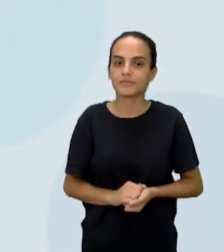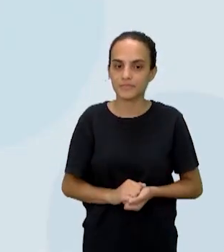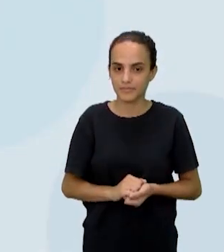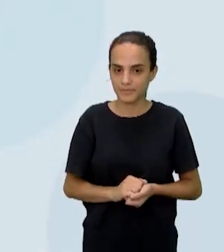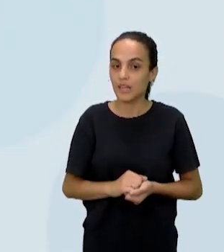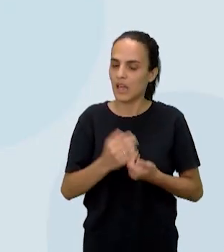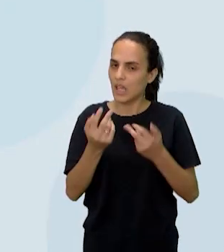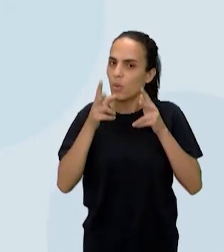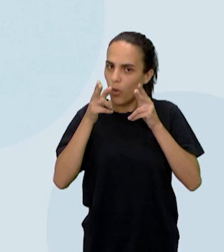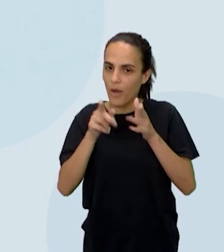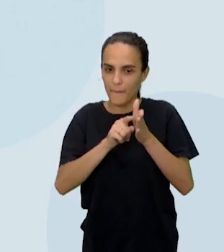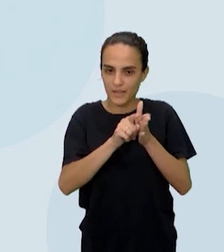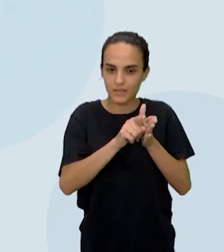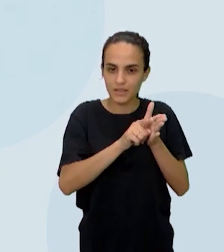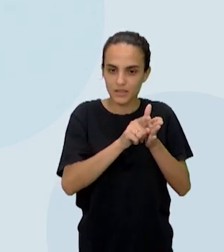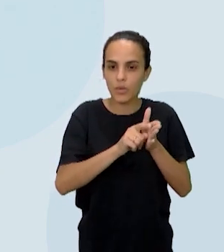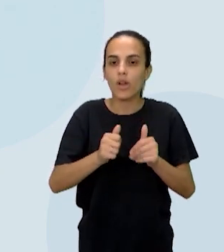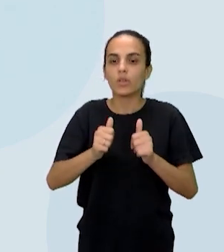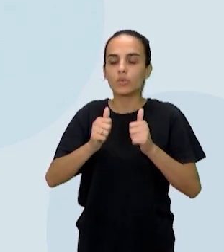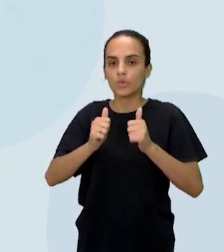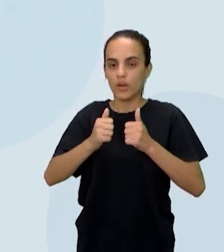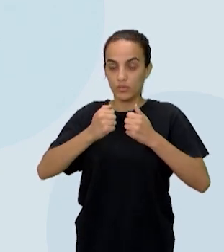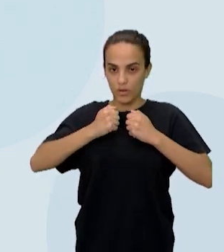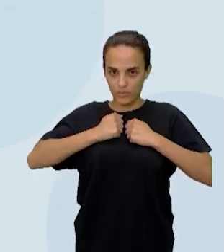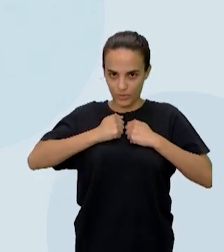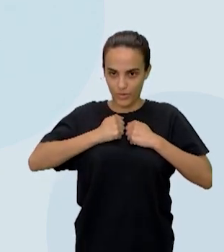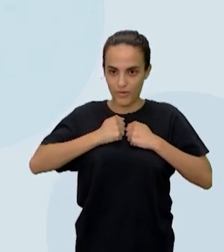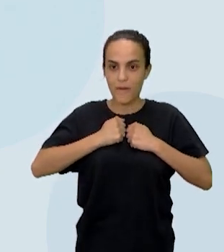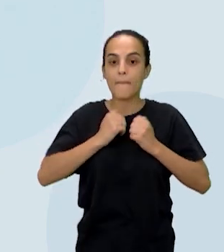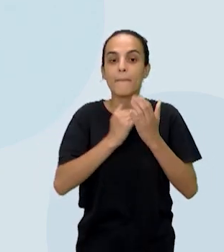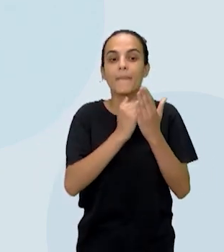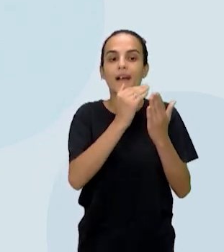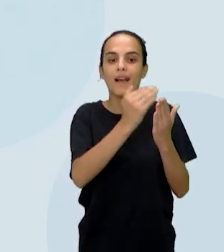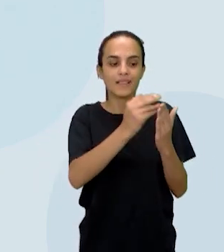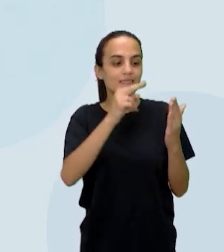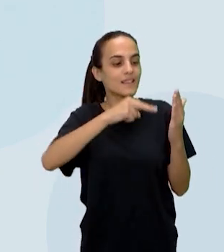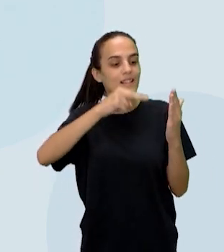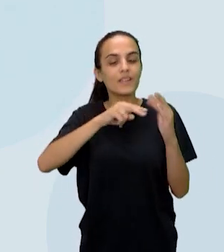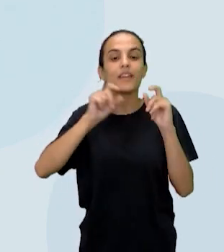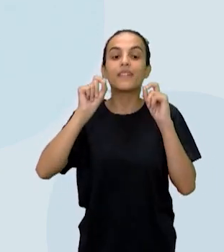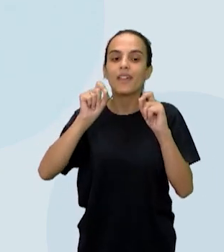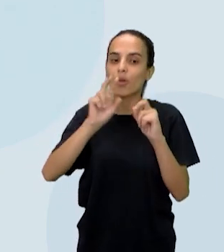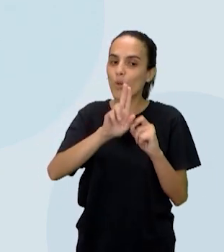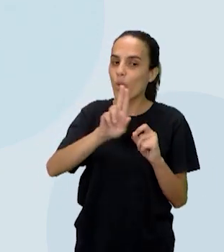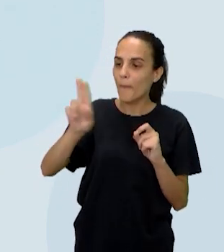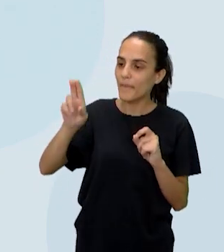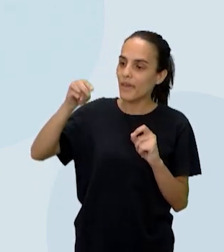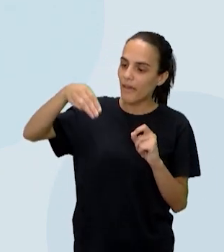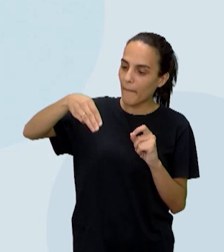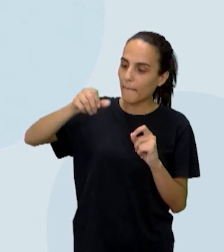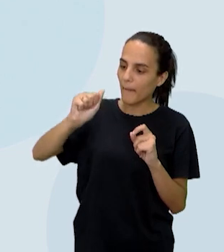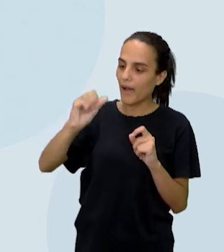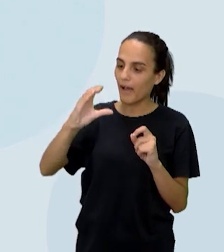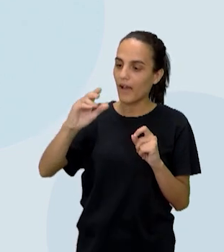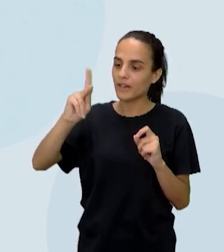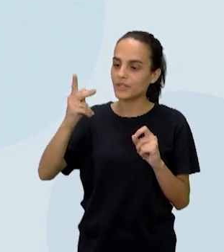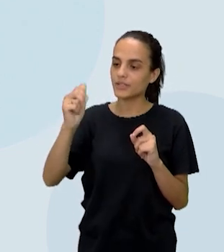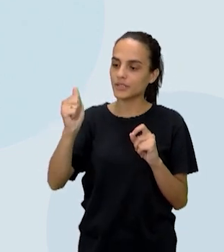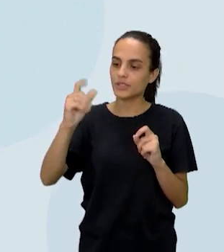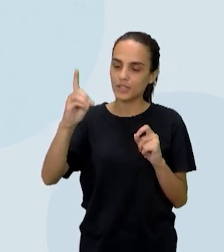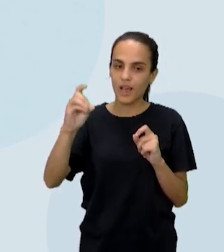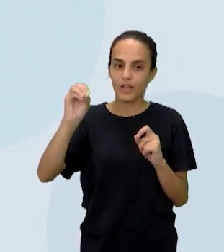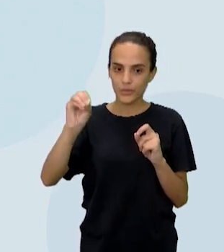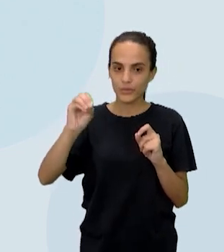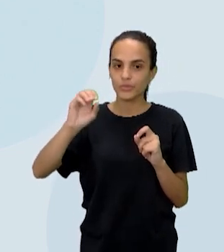mesma pesquisa, o autor mais lido é Machado de Assis. Machado de Assis. O que você sabe